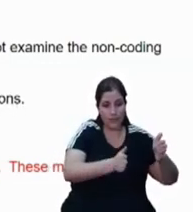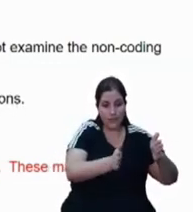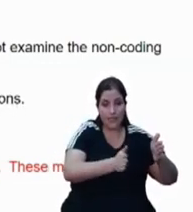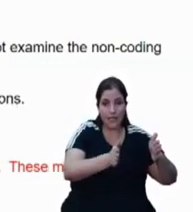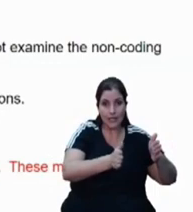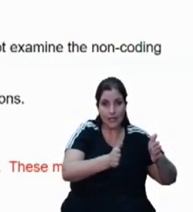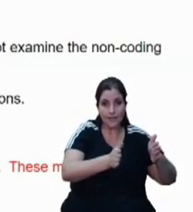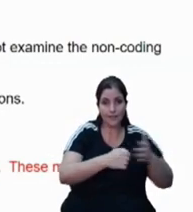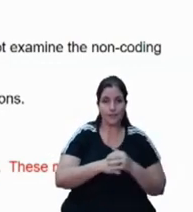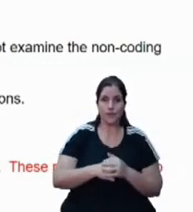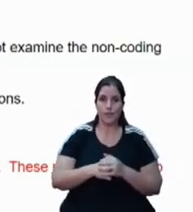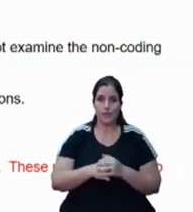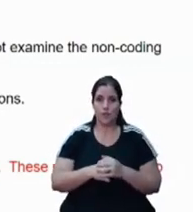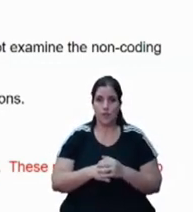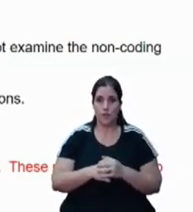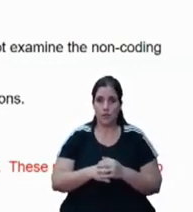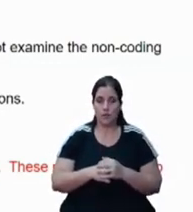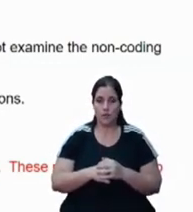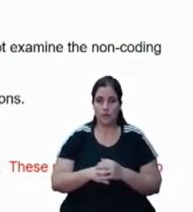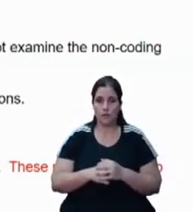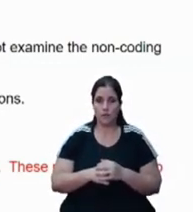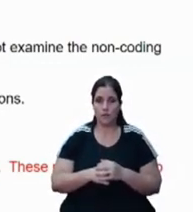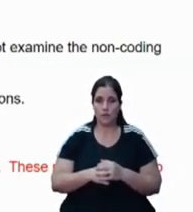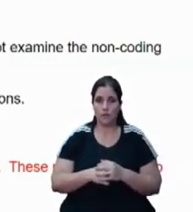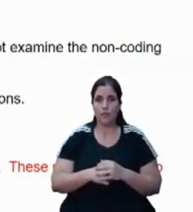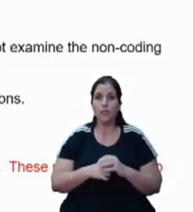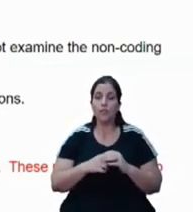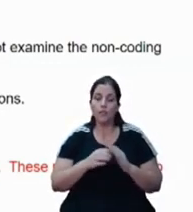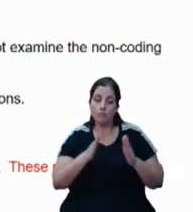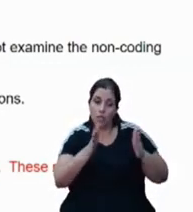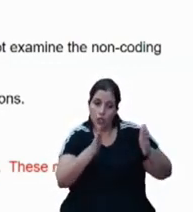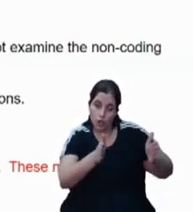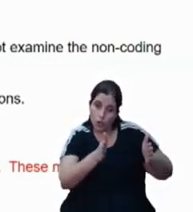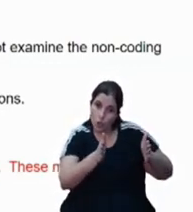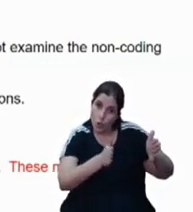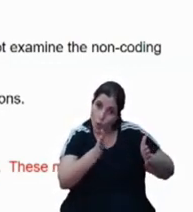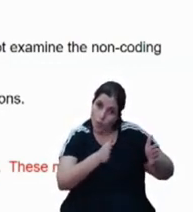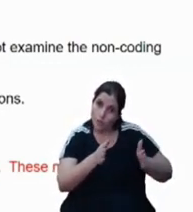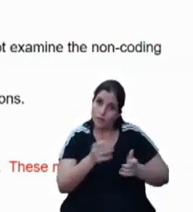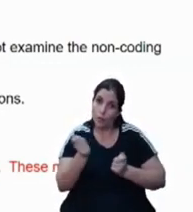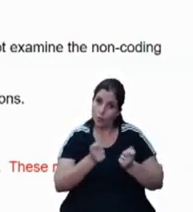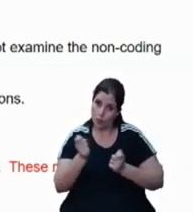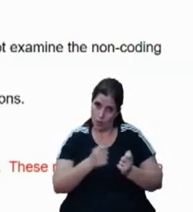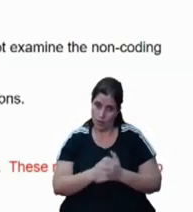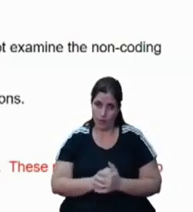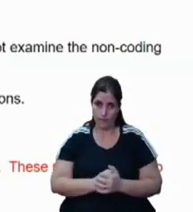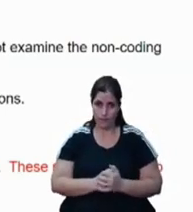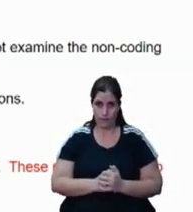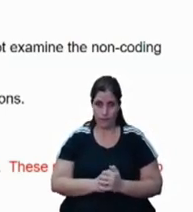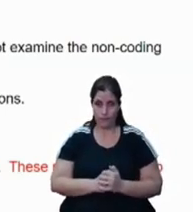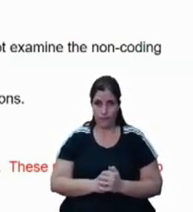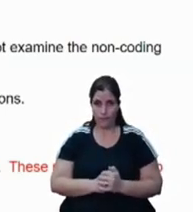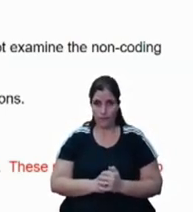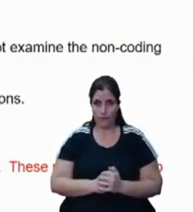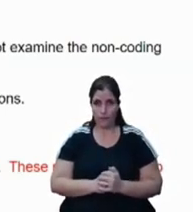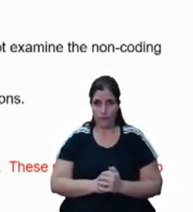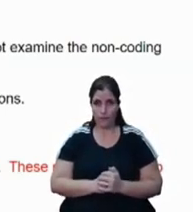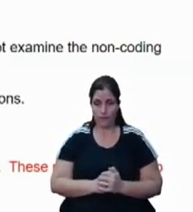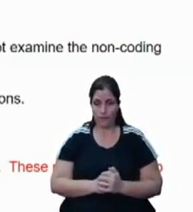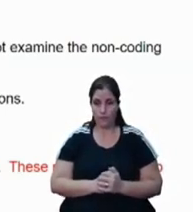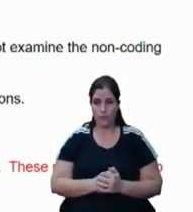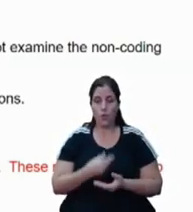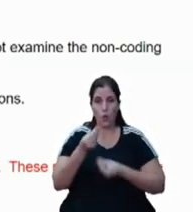is, in Estão nas regions regiões fora do outside exons, of the nas exons, regiões in the regulatórias. regulatory regions. E And como as I